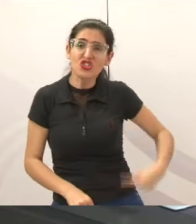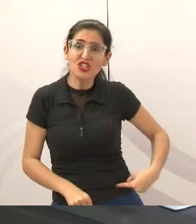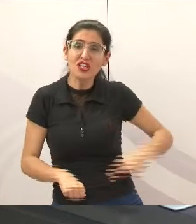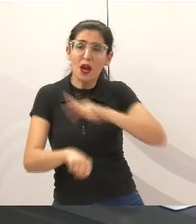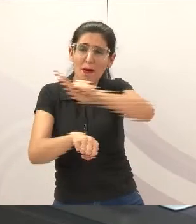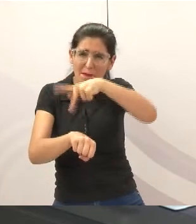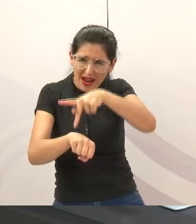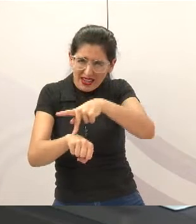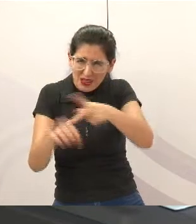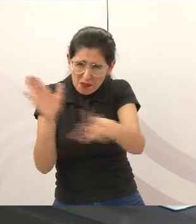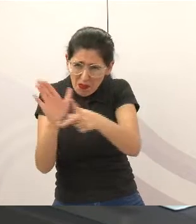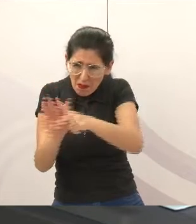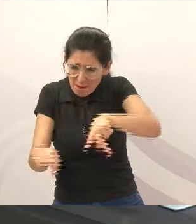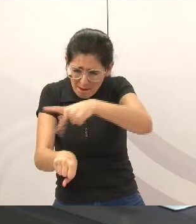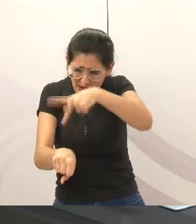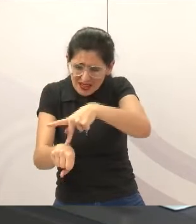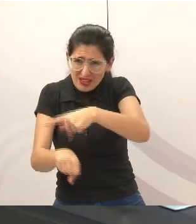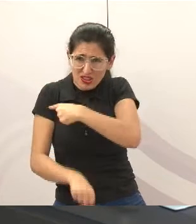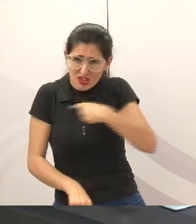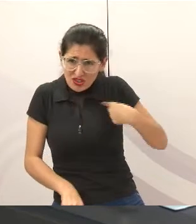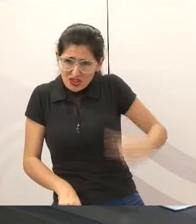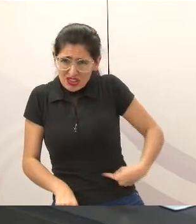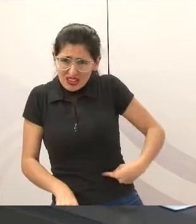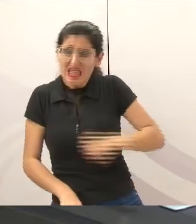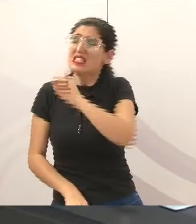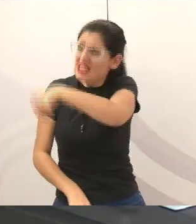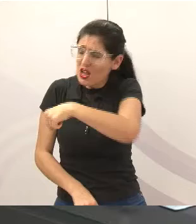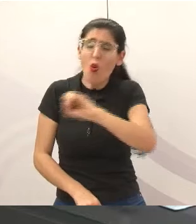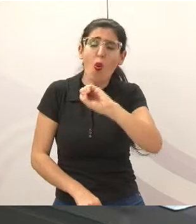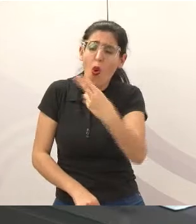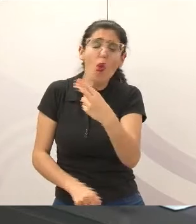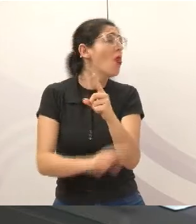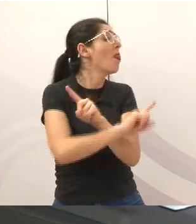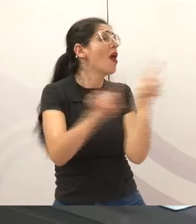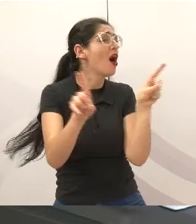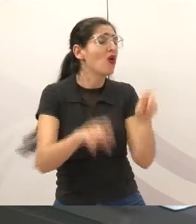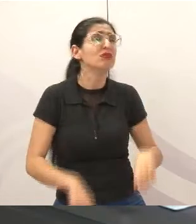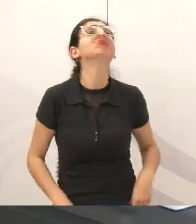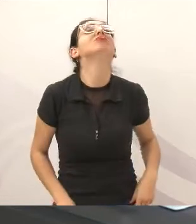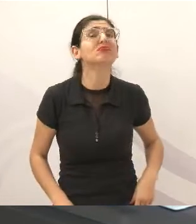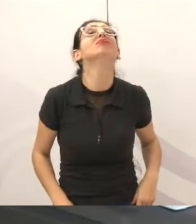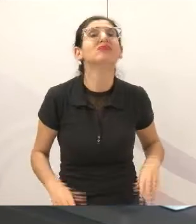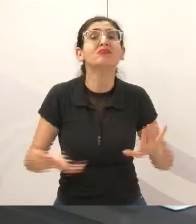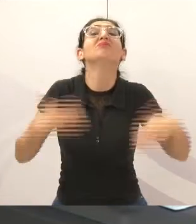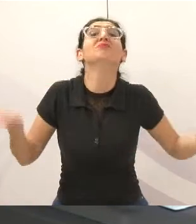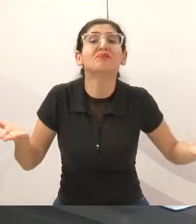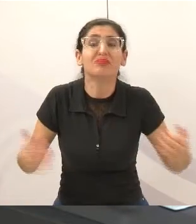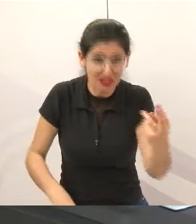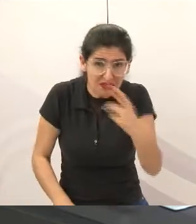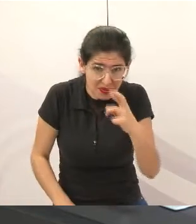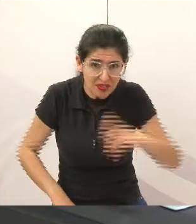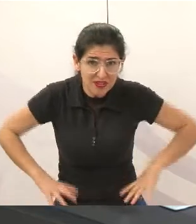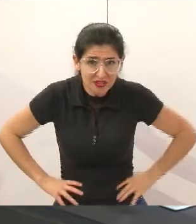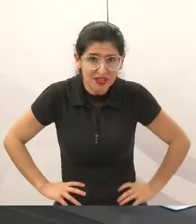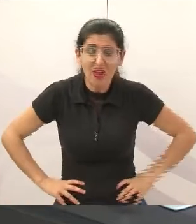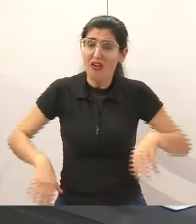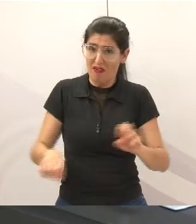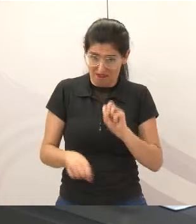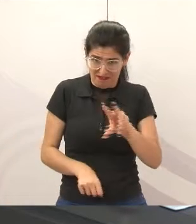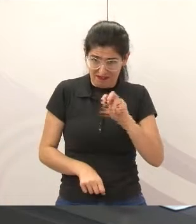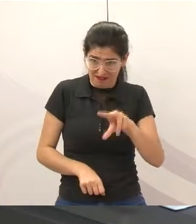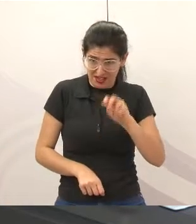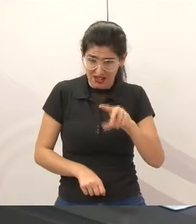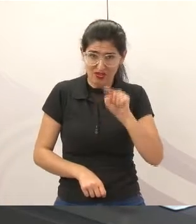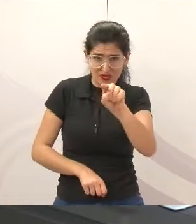Ele foi fabricado pela China? Esse vírus, que você que está acompanhando a sessão de Câmara aqui